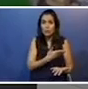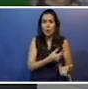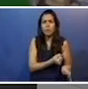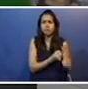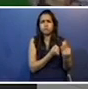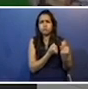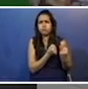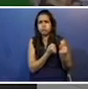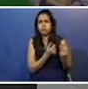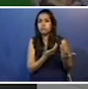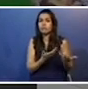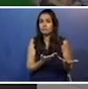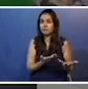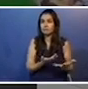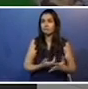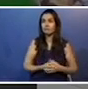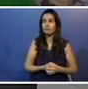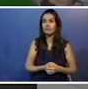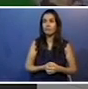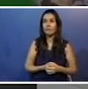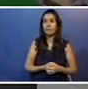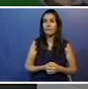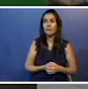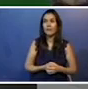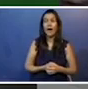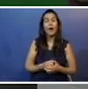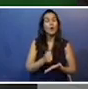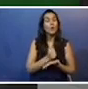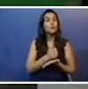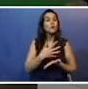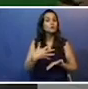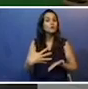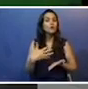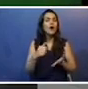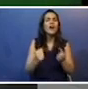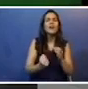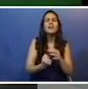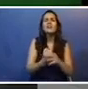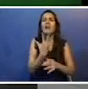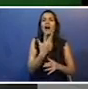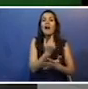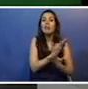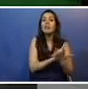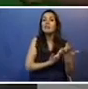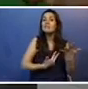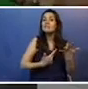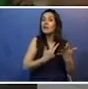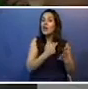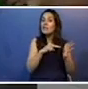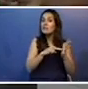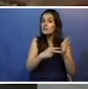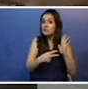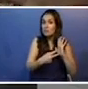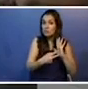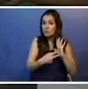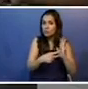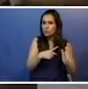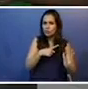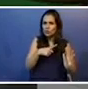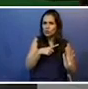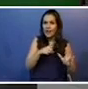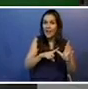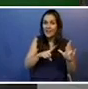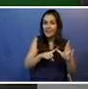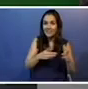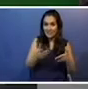muito inviável, era pesado, Criar desenhos ou símbolos, então não existia ainda a escrita,